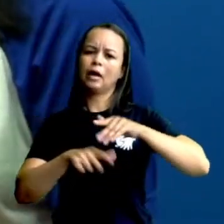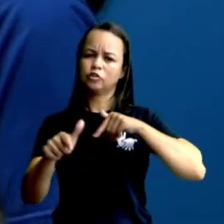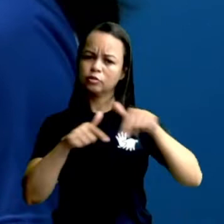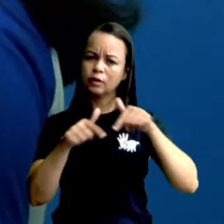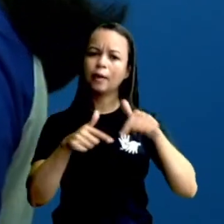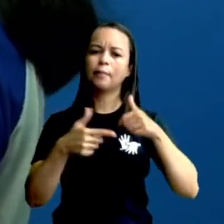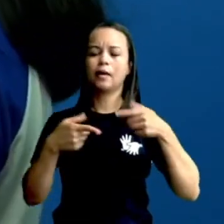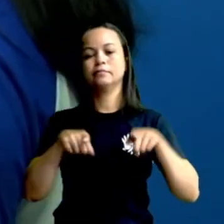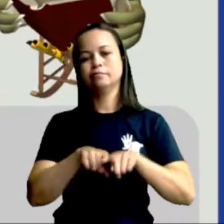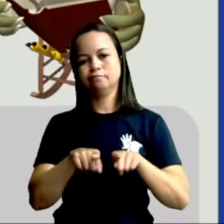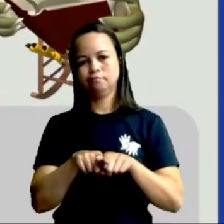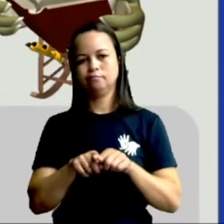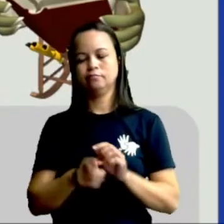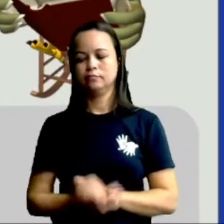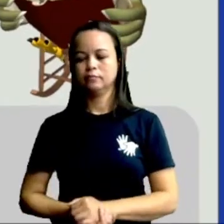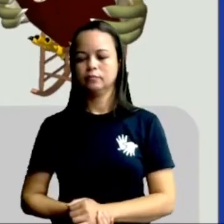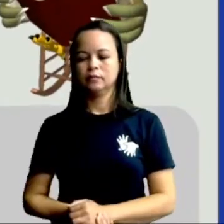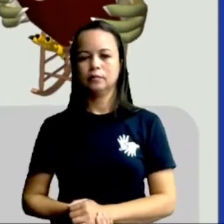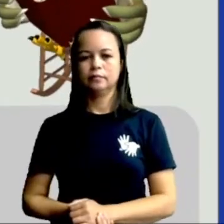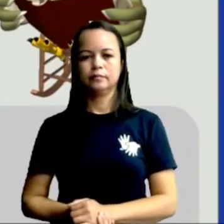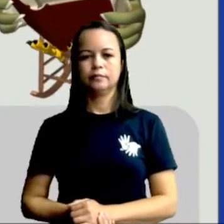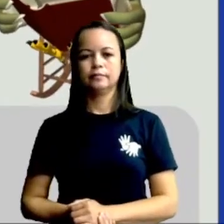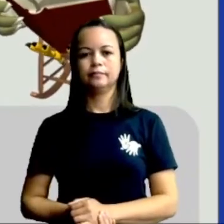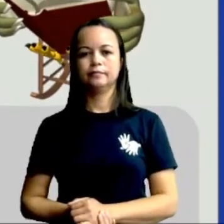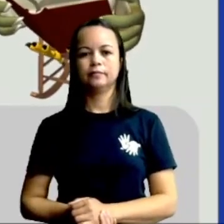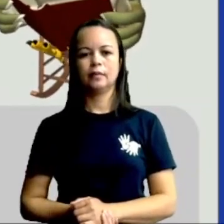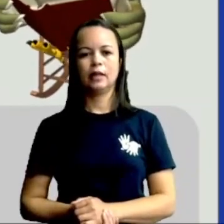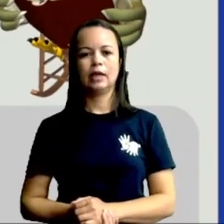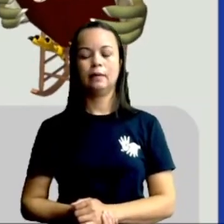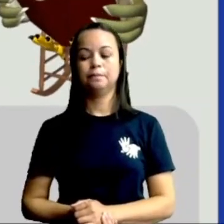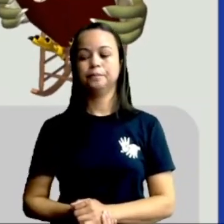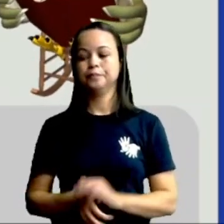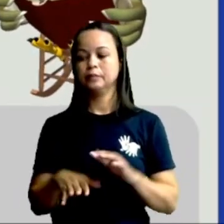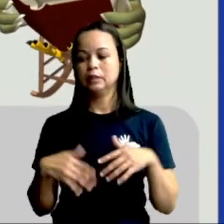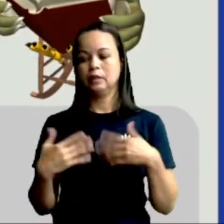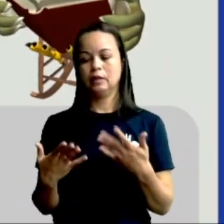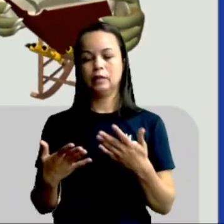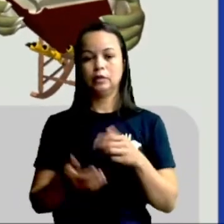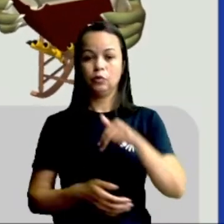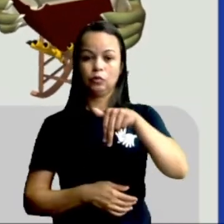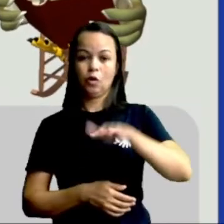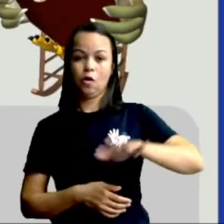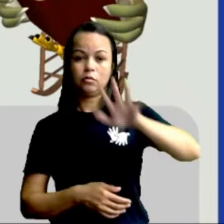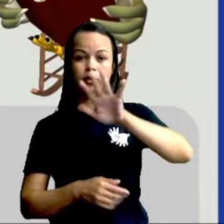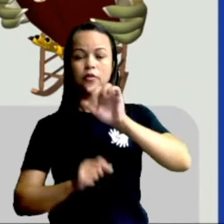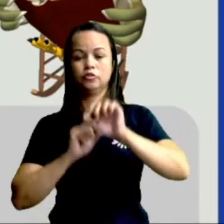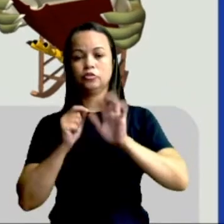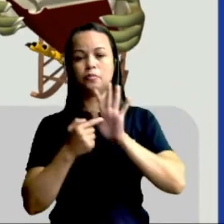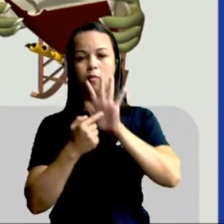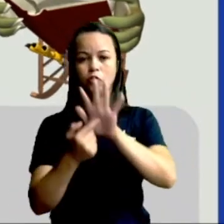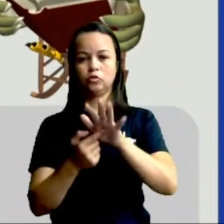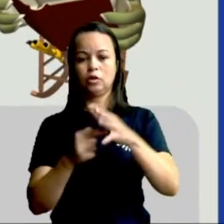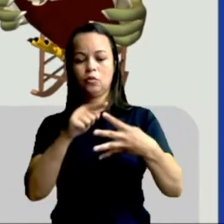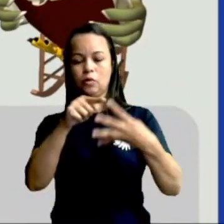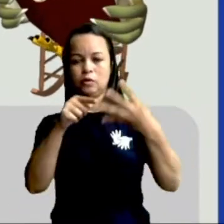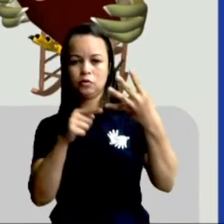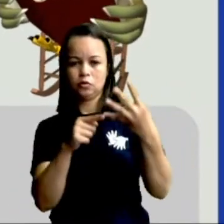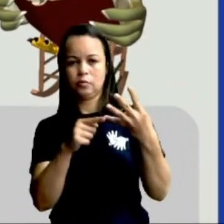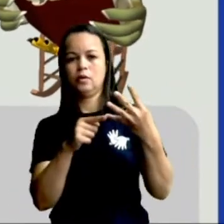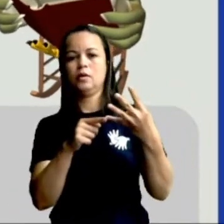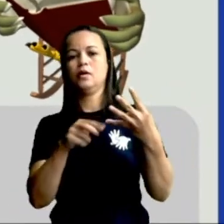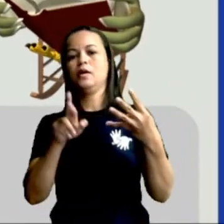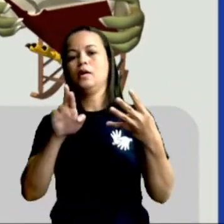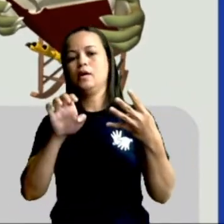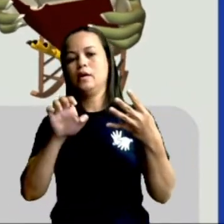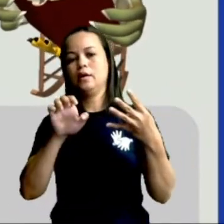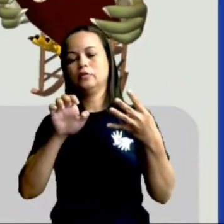também, tá? Olha aí, ó. O Nordeste apresenta quatro sub-regiões. Se vocês perceberem,